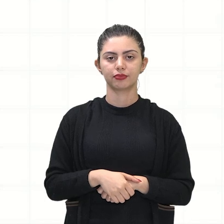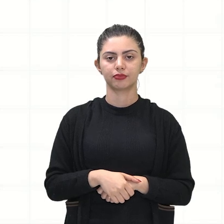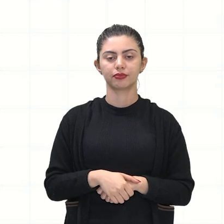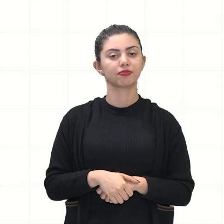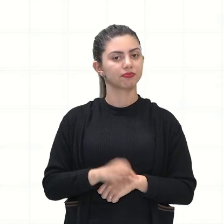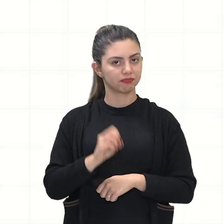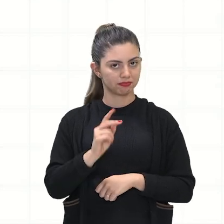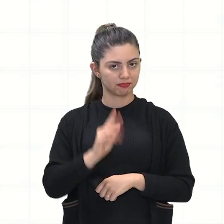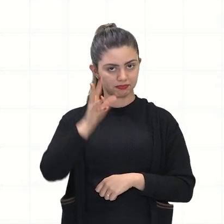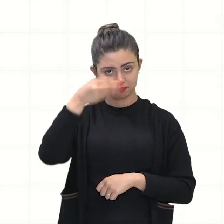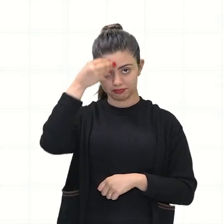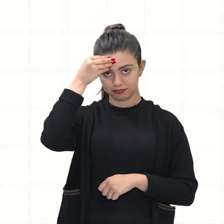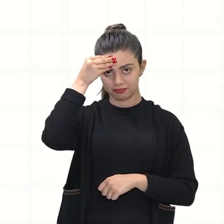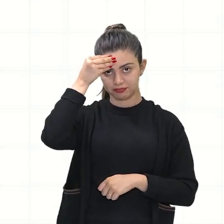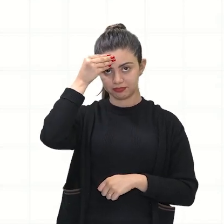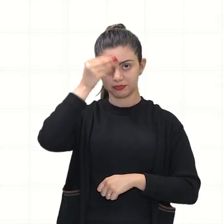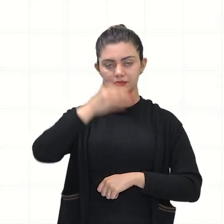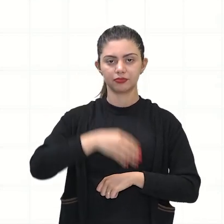Ok?